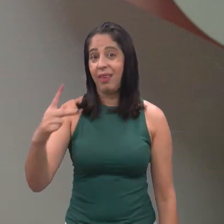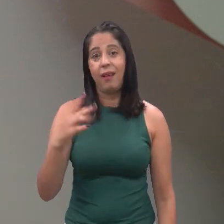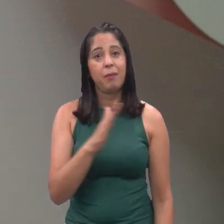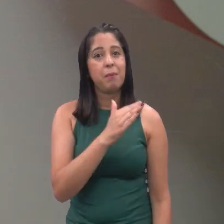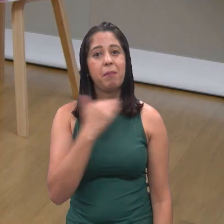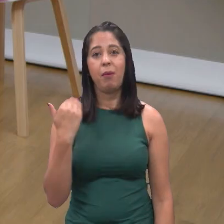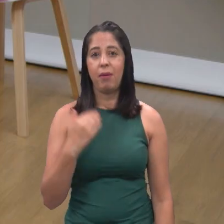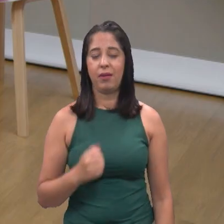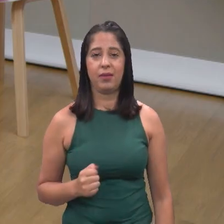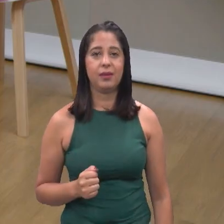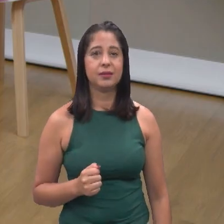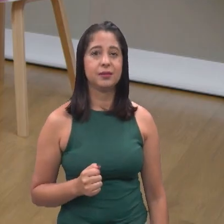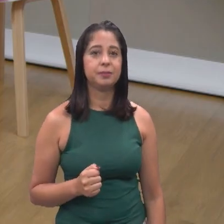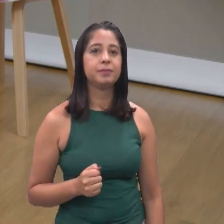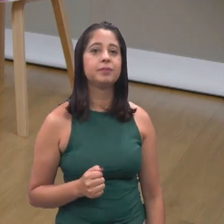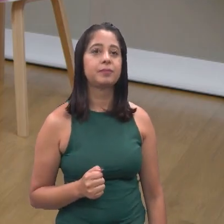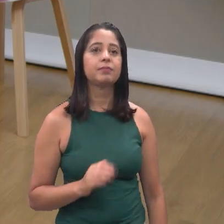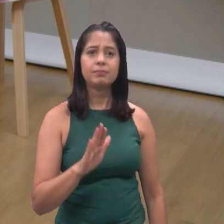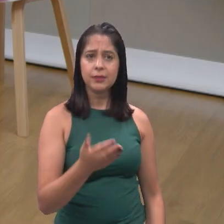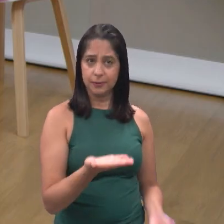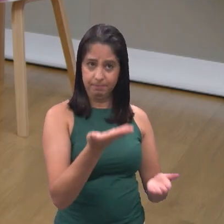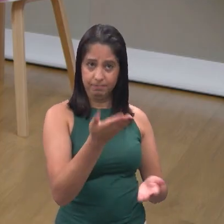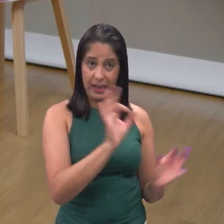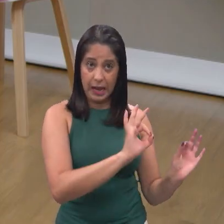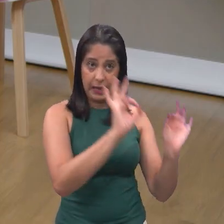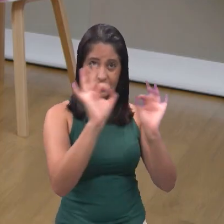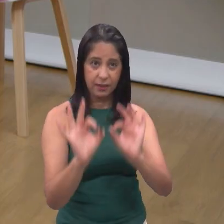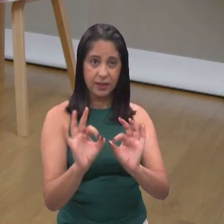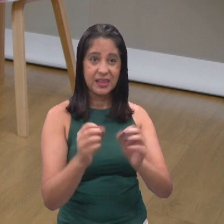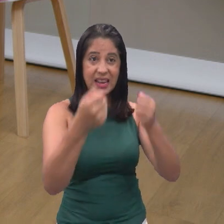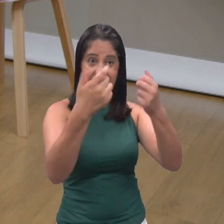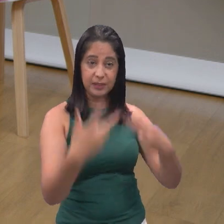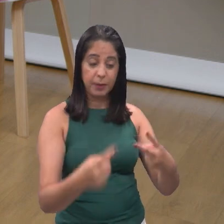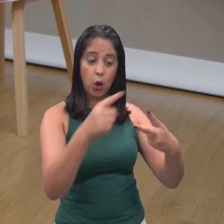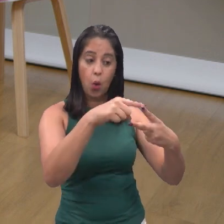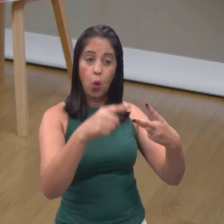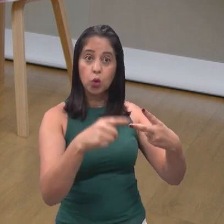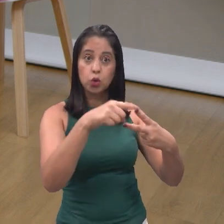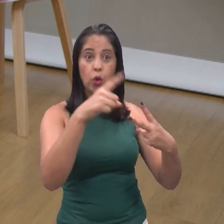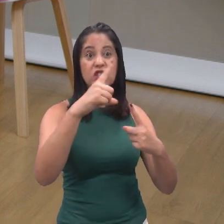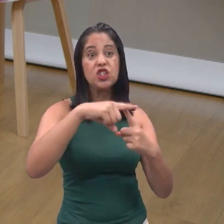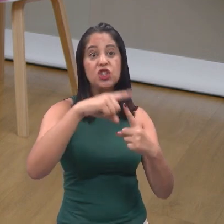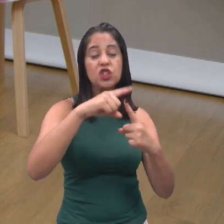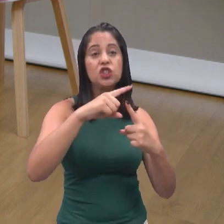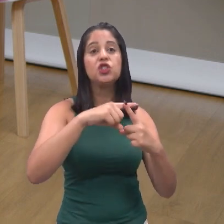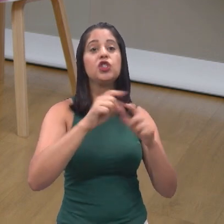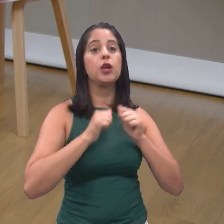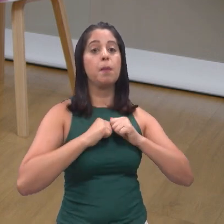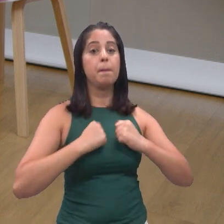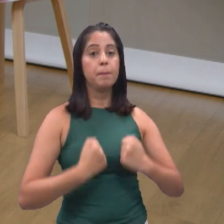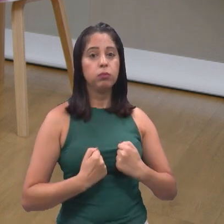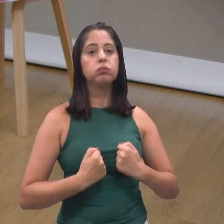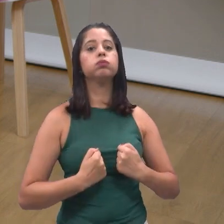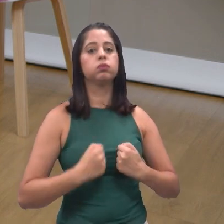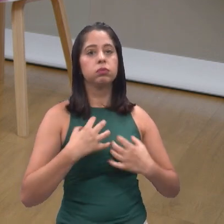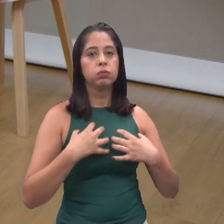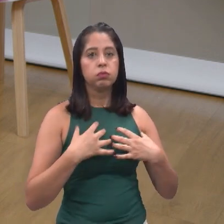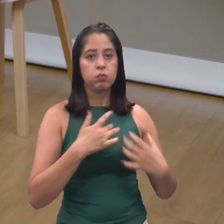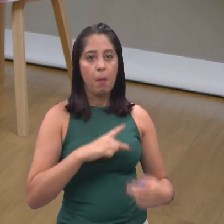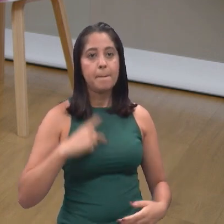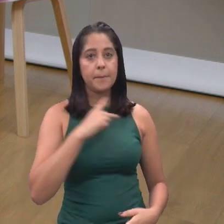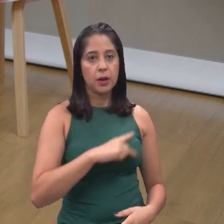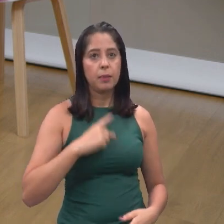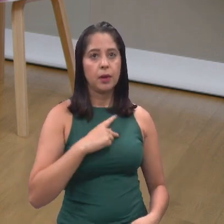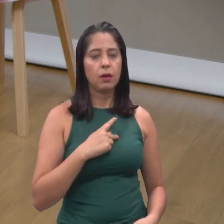queridas. Durante o depoimento, ele citou 2 tipos diferentes de pneumonias. Quais são os tipos que existem dessa doença? Porque eu confesso